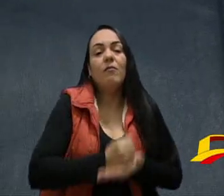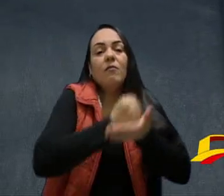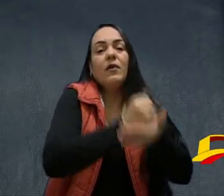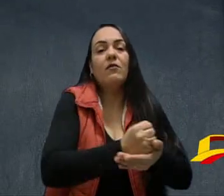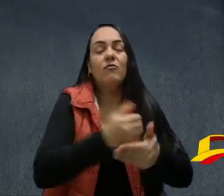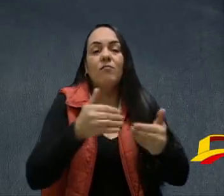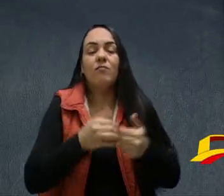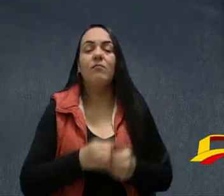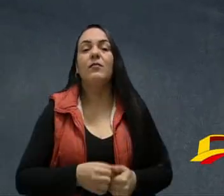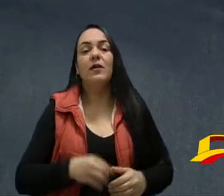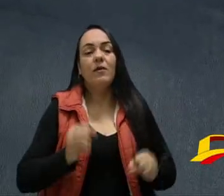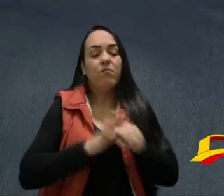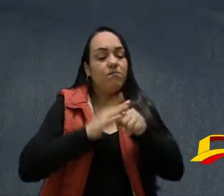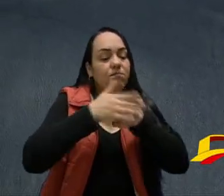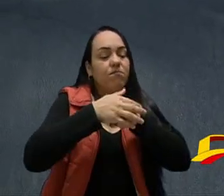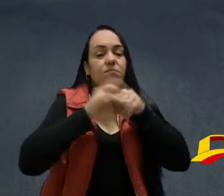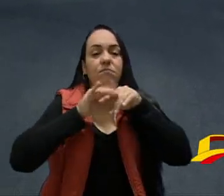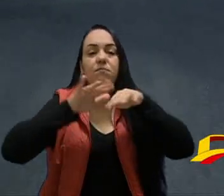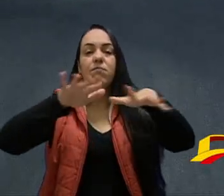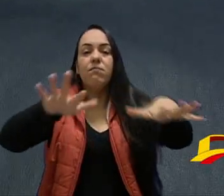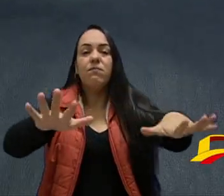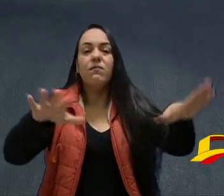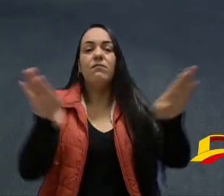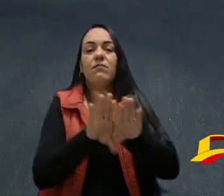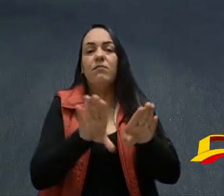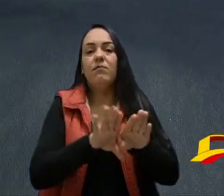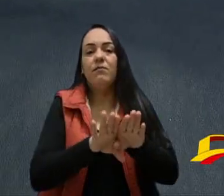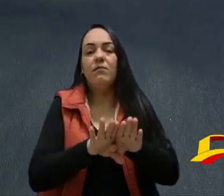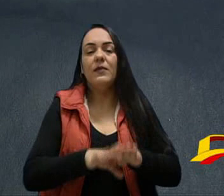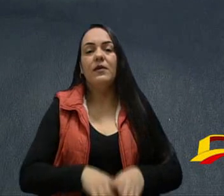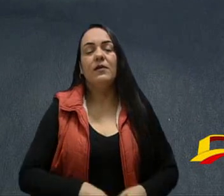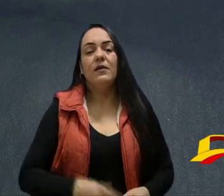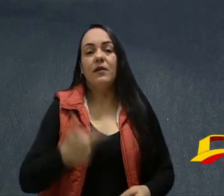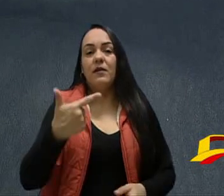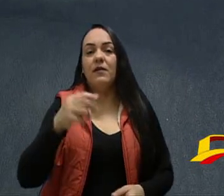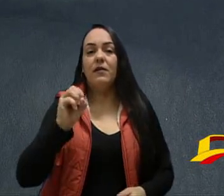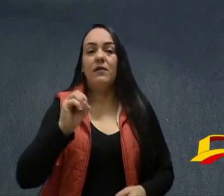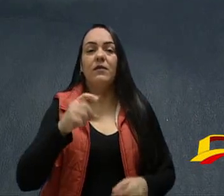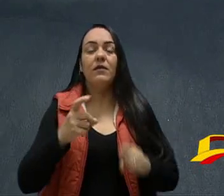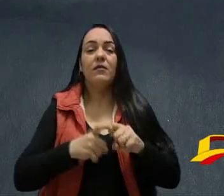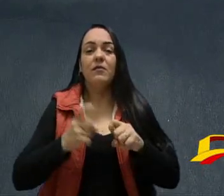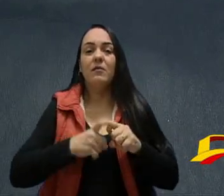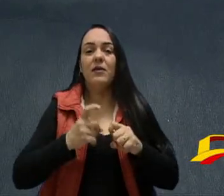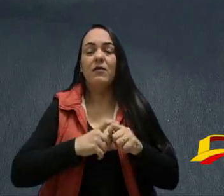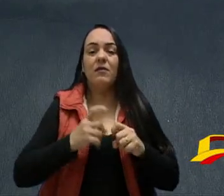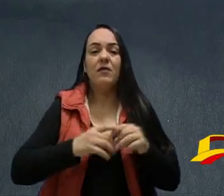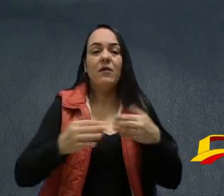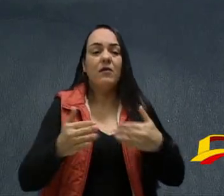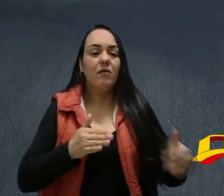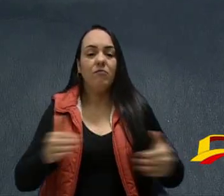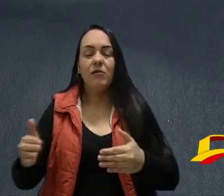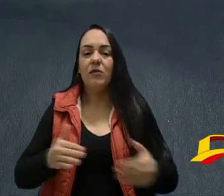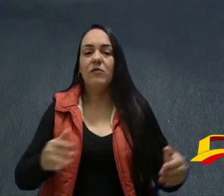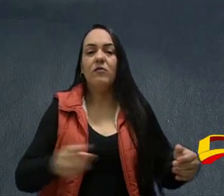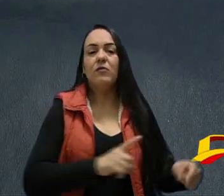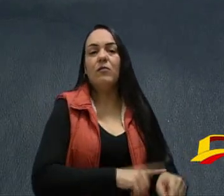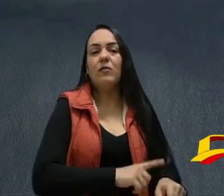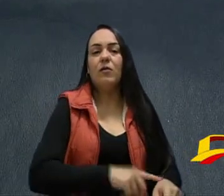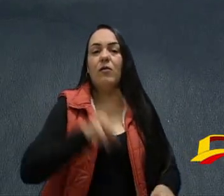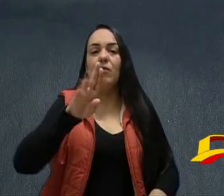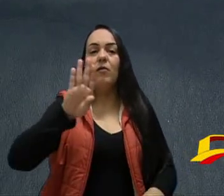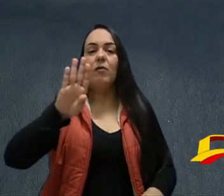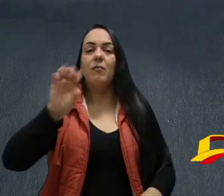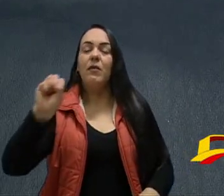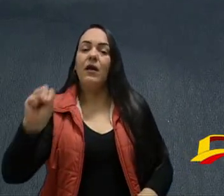flexibilizou devido ao convide nesses 10 profissionais que vieram recentemente para sorocaba eles estão dividindo a sua carga horária entre a